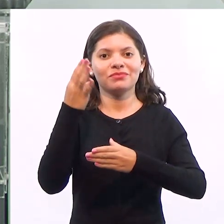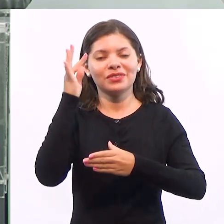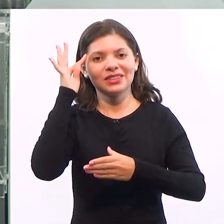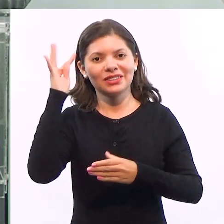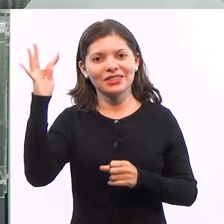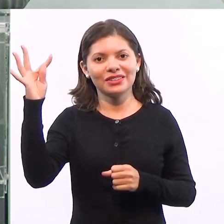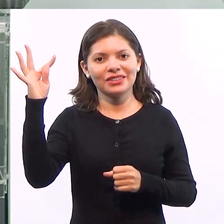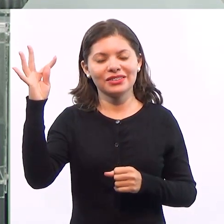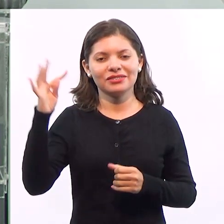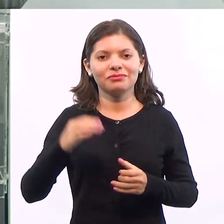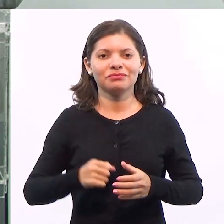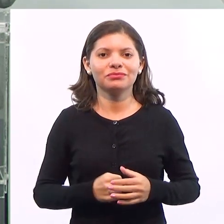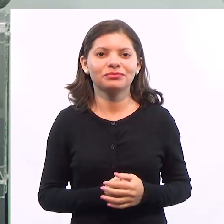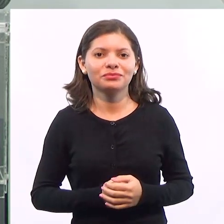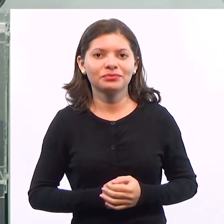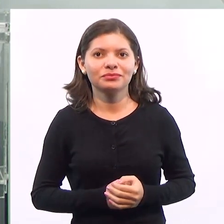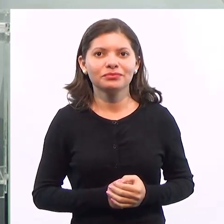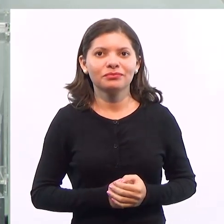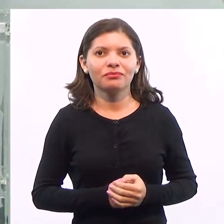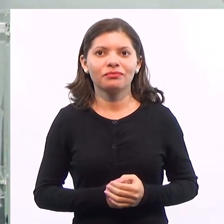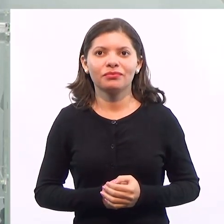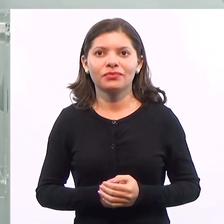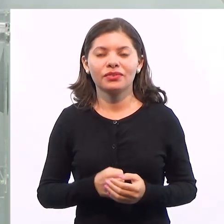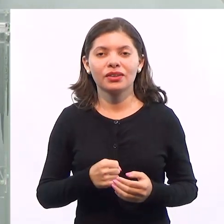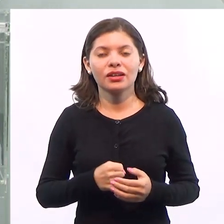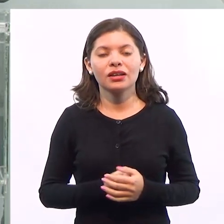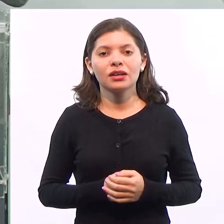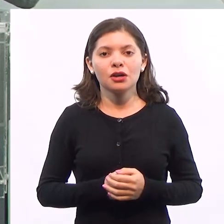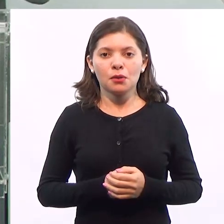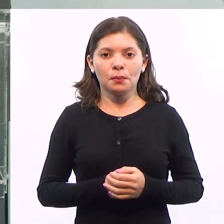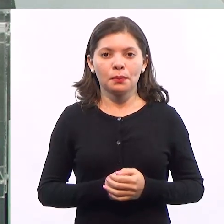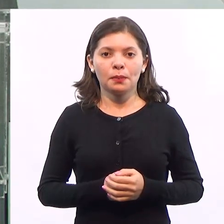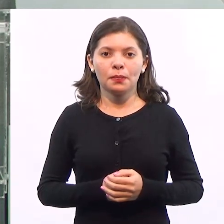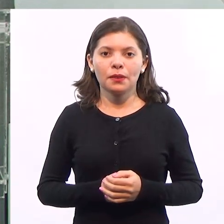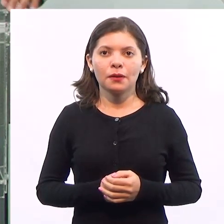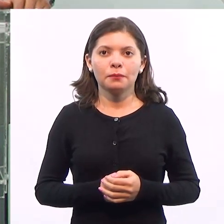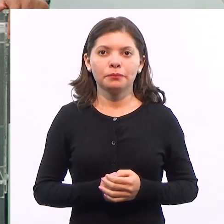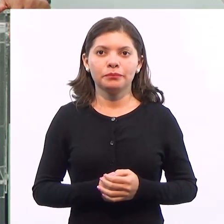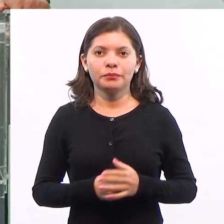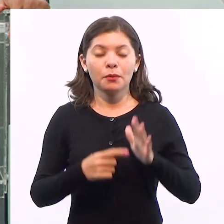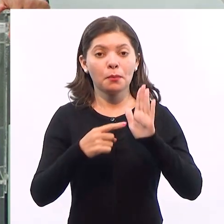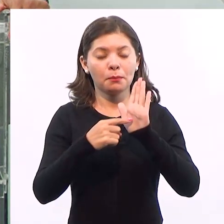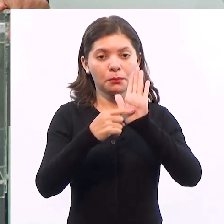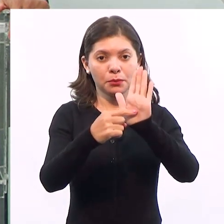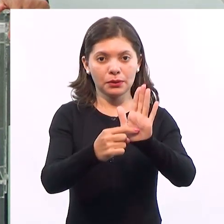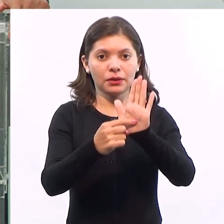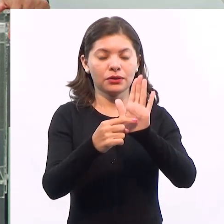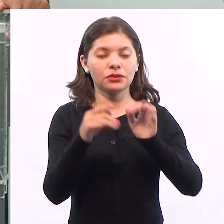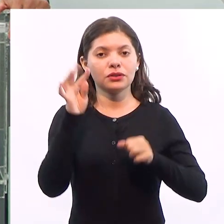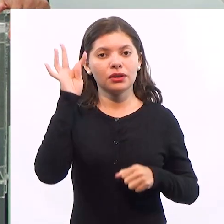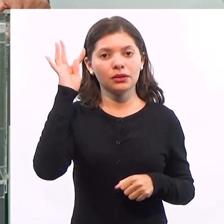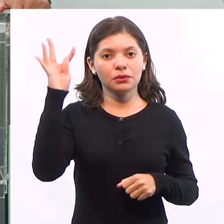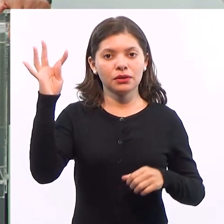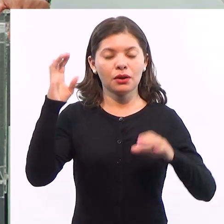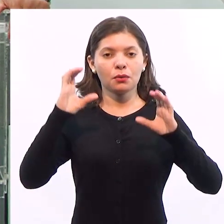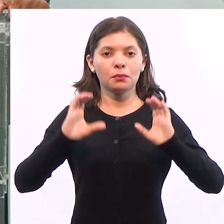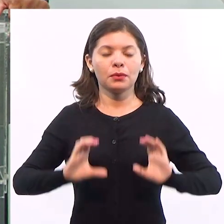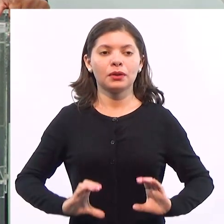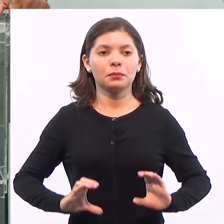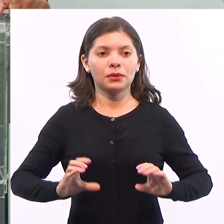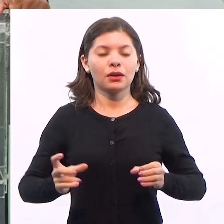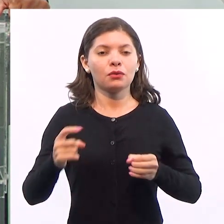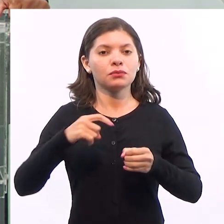transformou-se aí numa grande teoria. Essa aqui não trata basicamente de uma teoria administrativa, mas sim de uma abordagem, um desdobramento, né, da